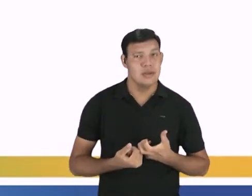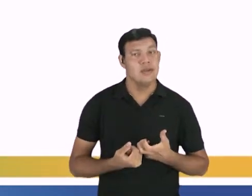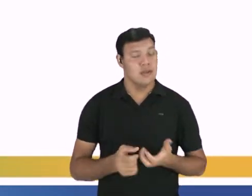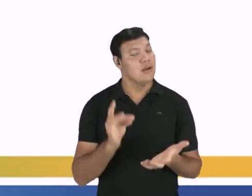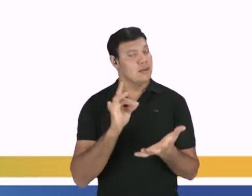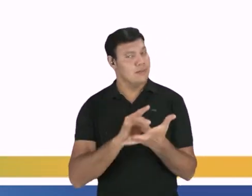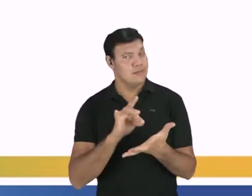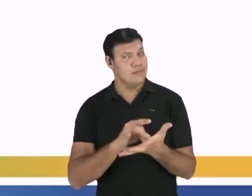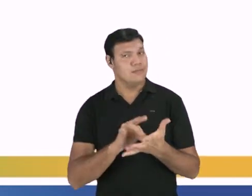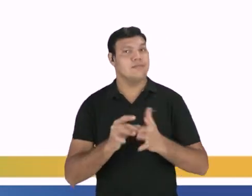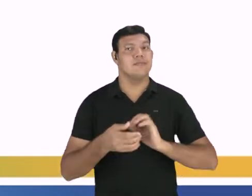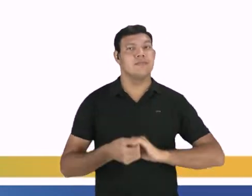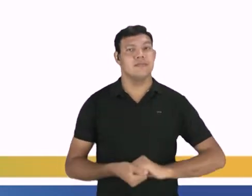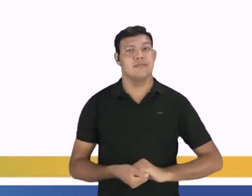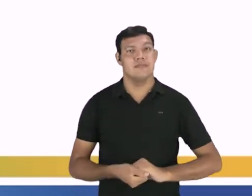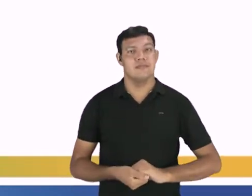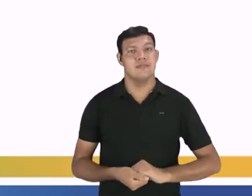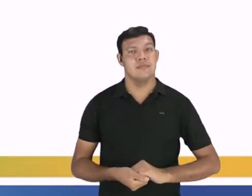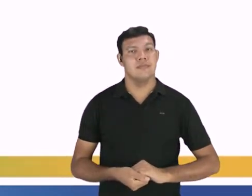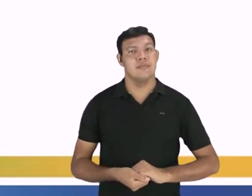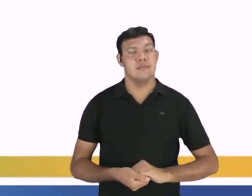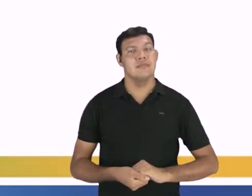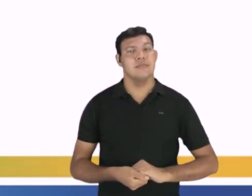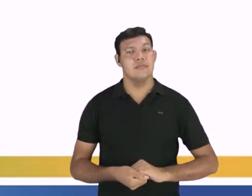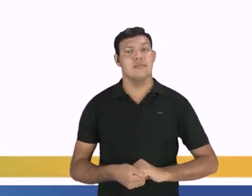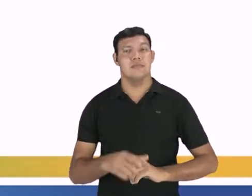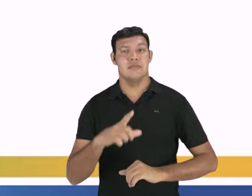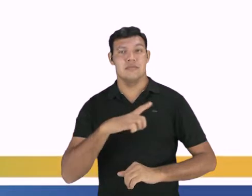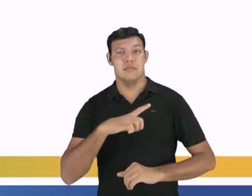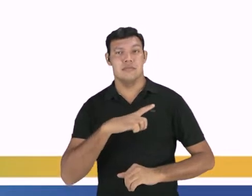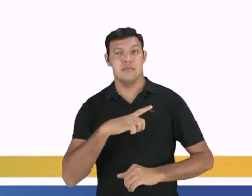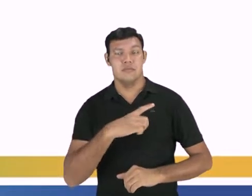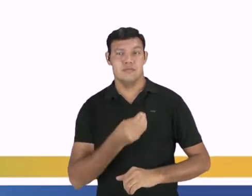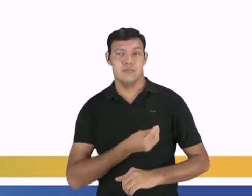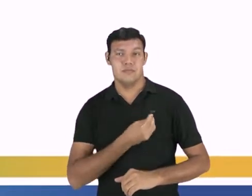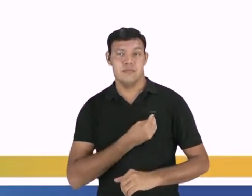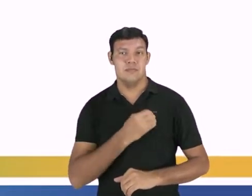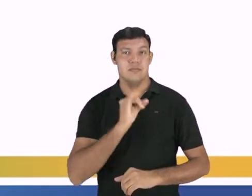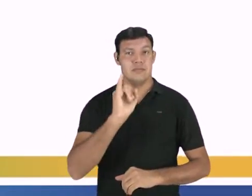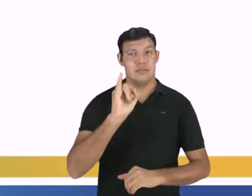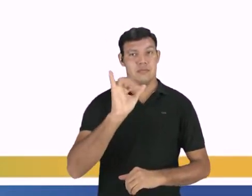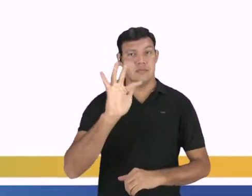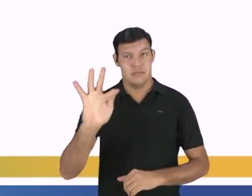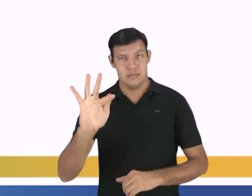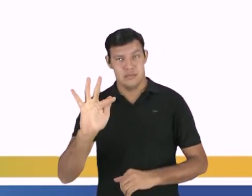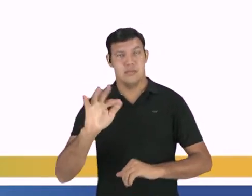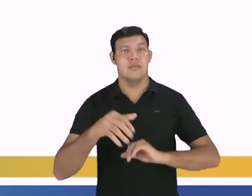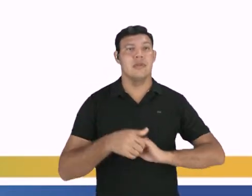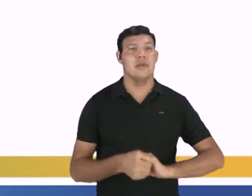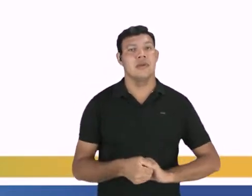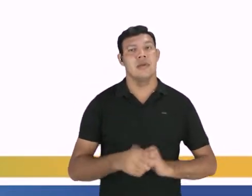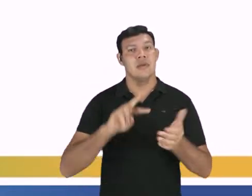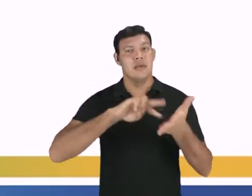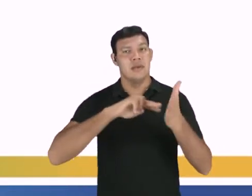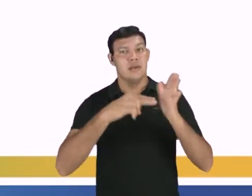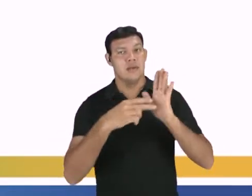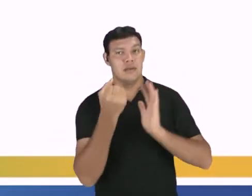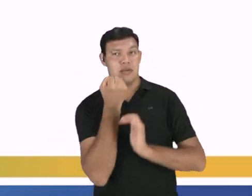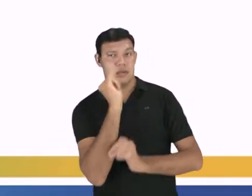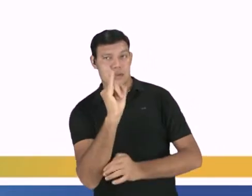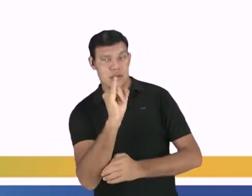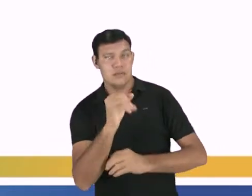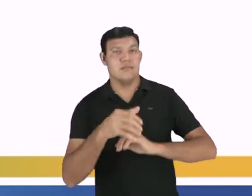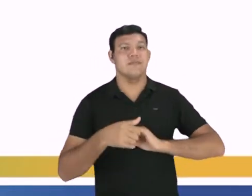algo verdadeiro. Nós temos a presença do if, o nosso se, e temos as duas orações no